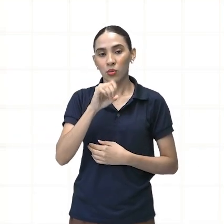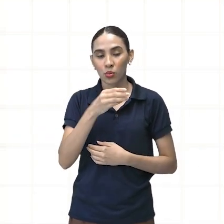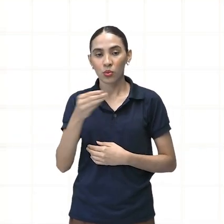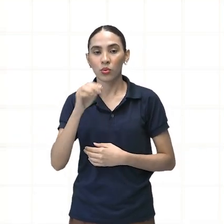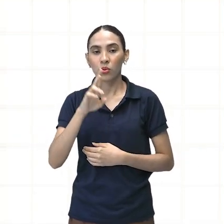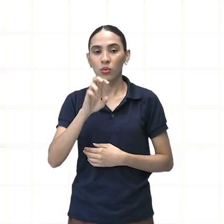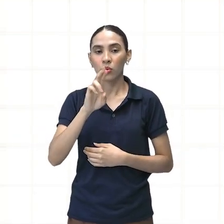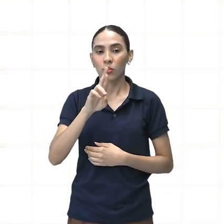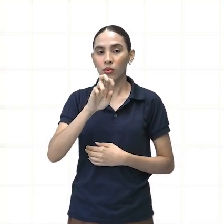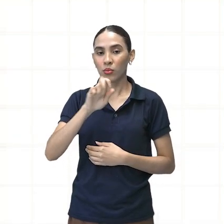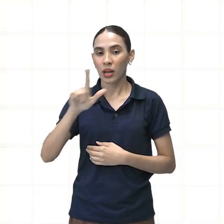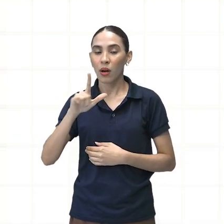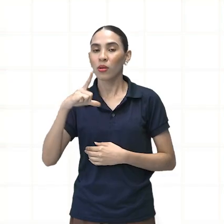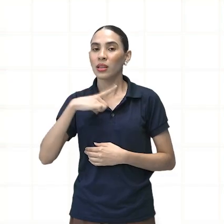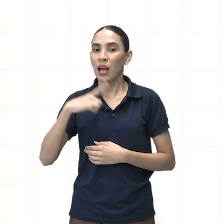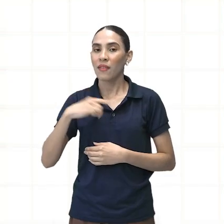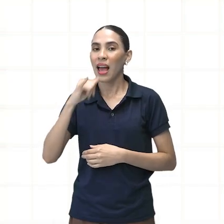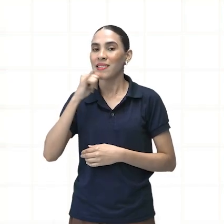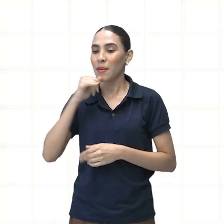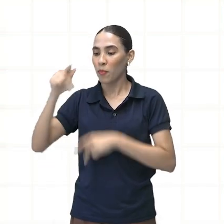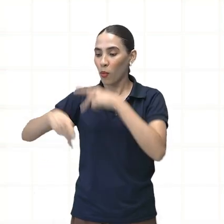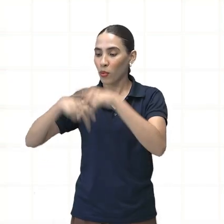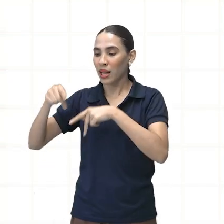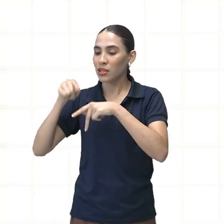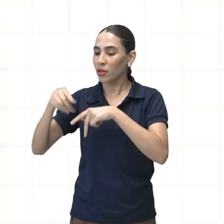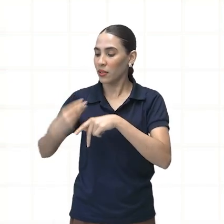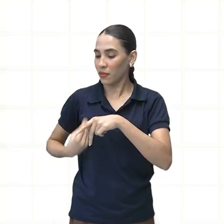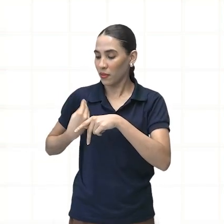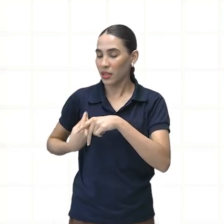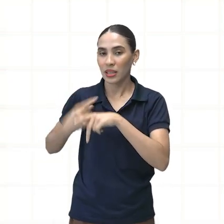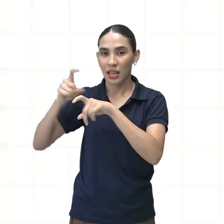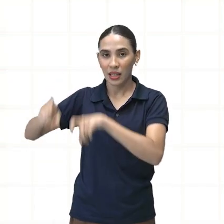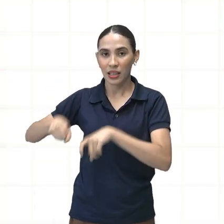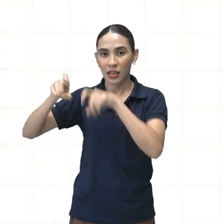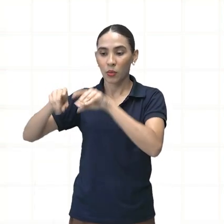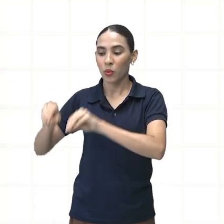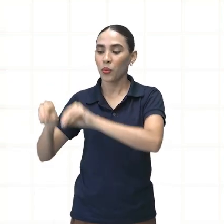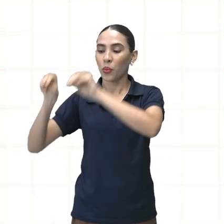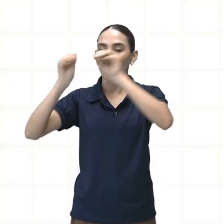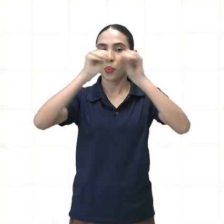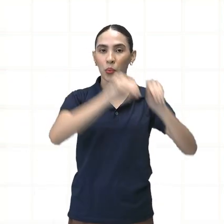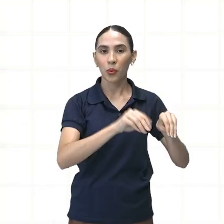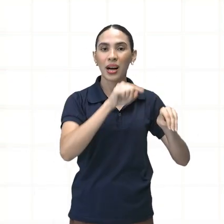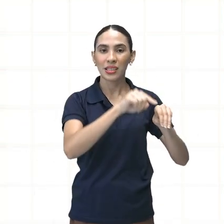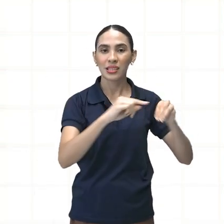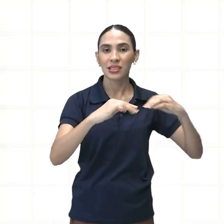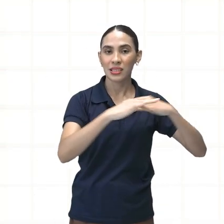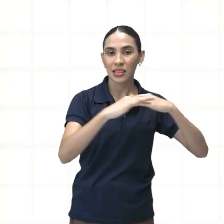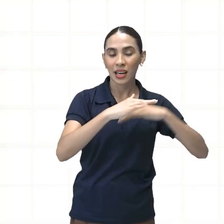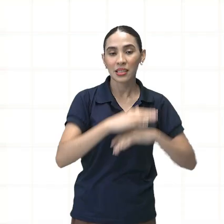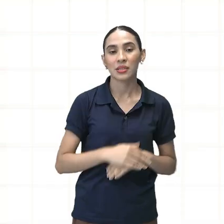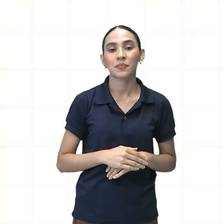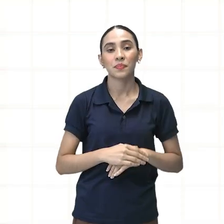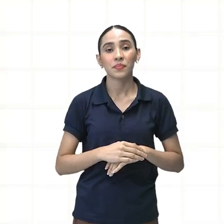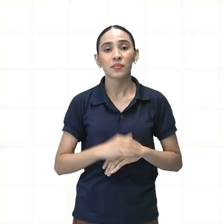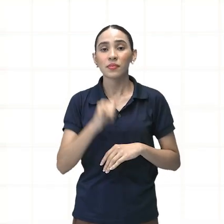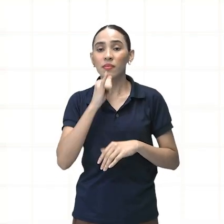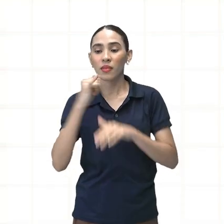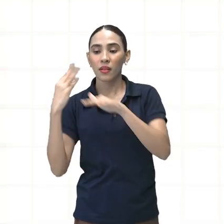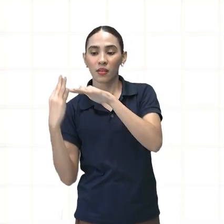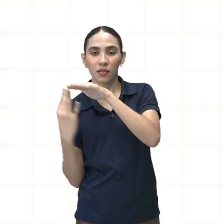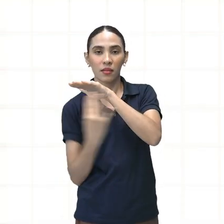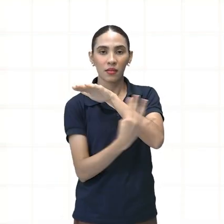tivemos a transferência de população do campo para a cidade, por assim dizer, certo? As migrações do campo para